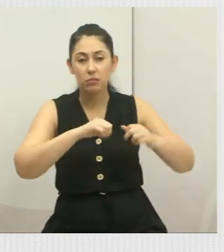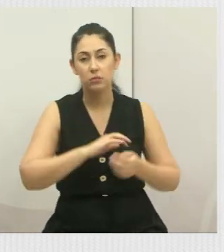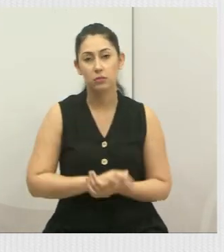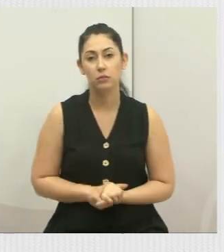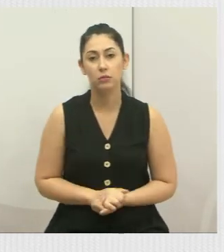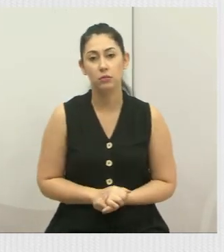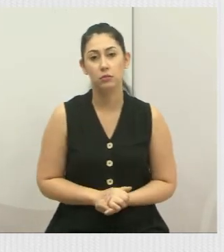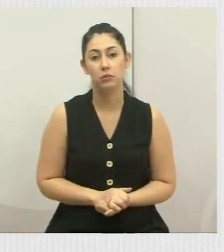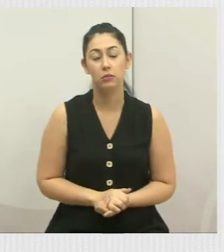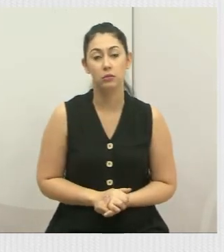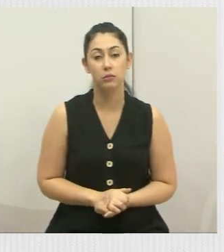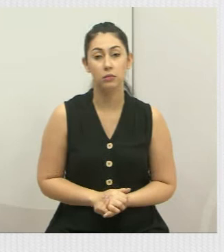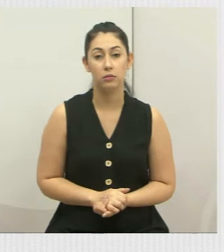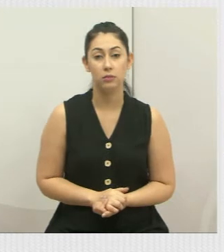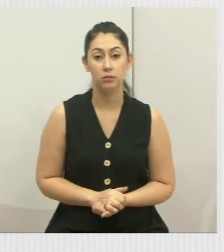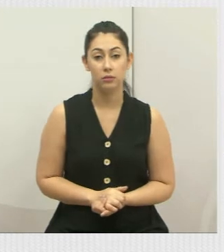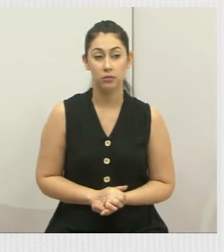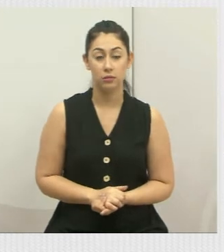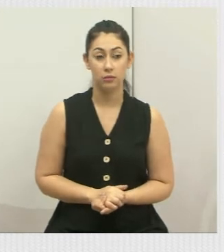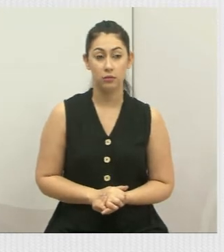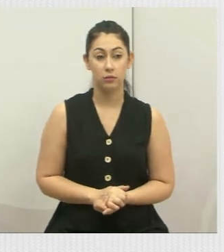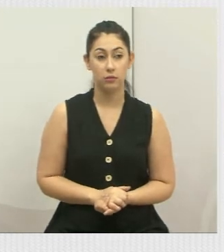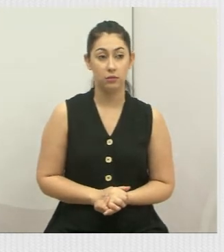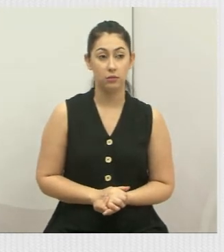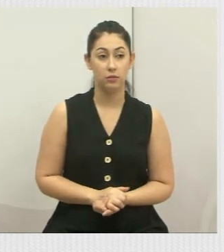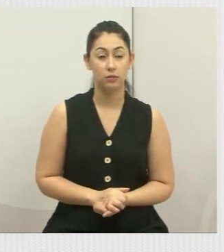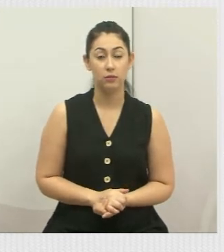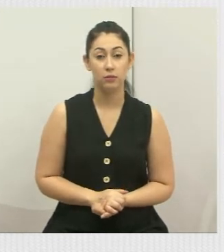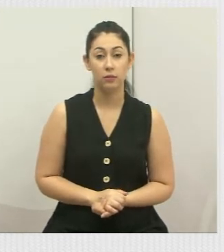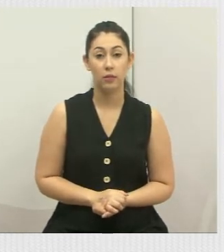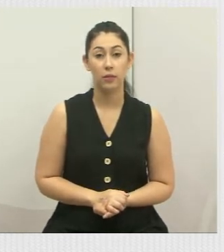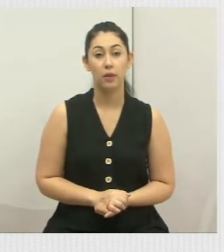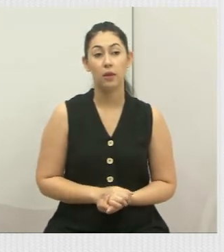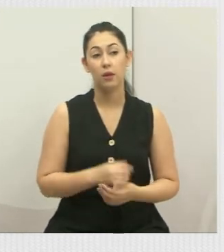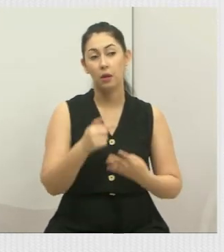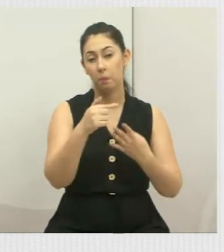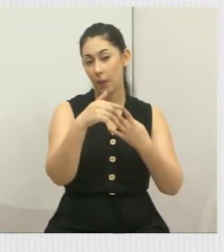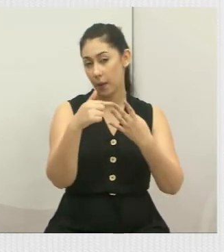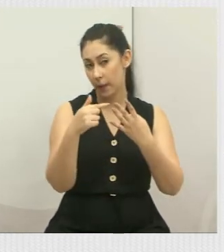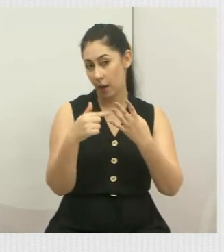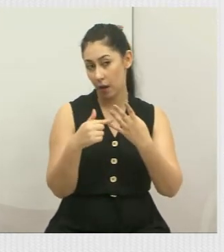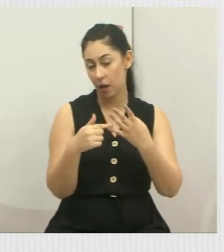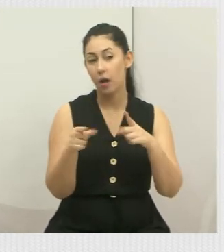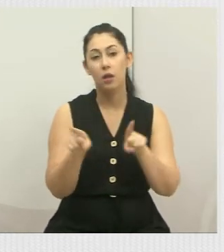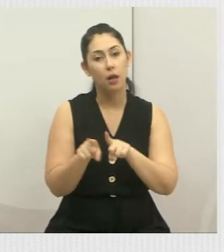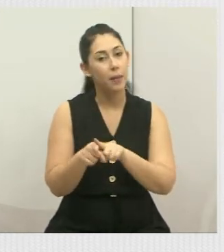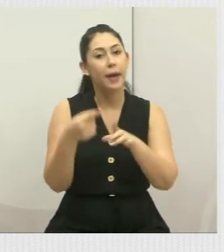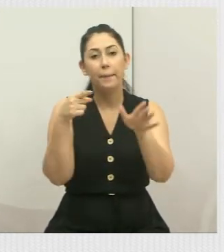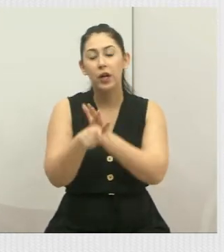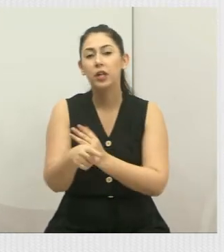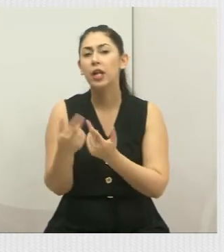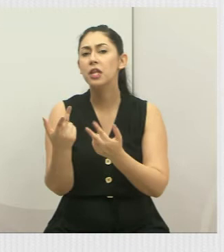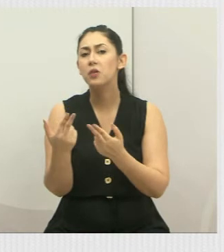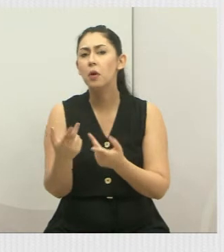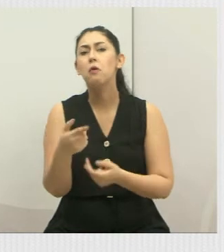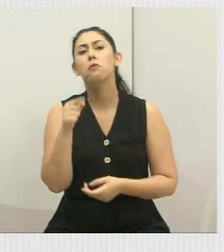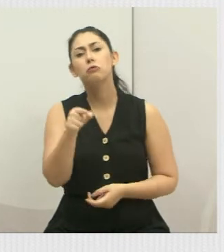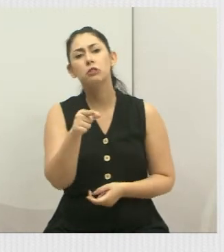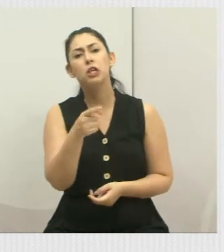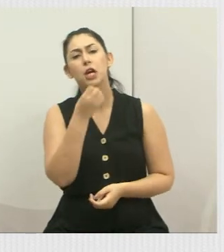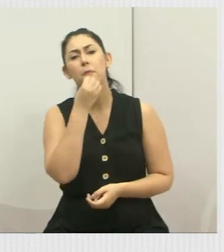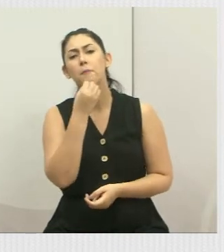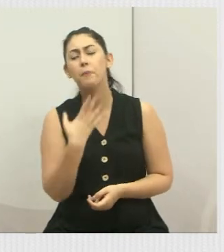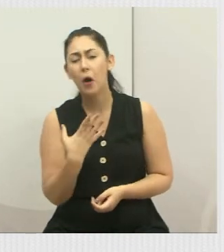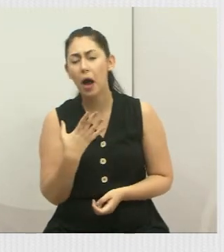ótimo? E como fizemos nas 4 perguntas anteriores, a mesma pergunta agora é o seu índice de